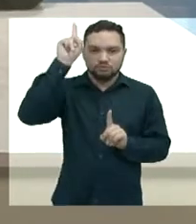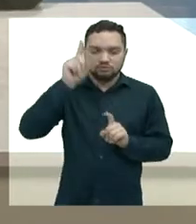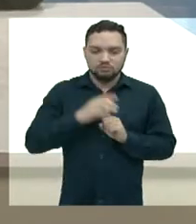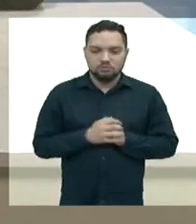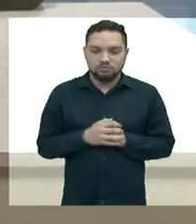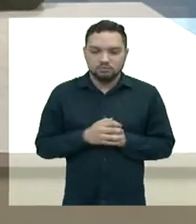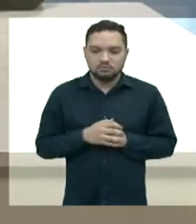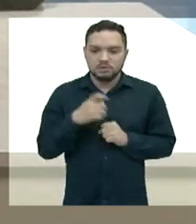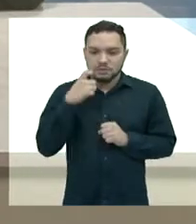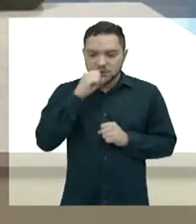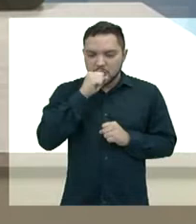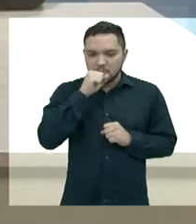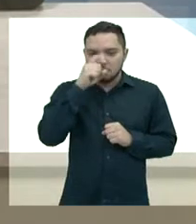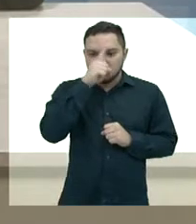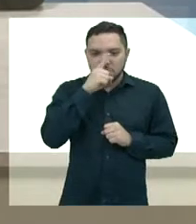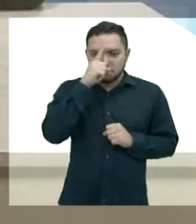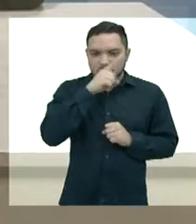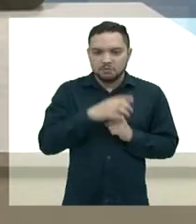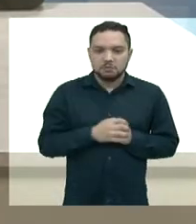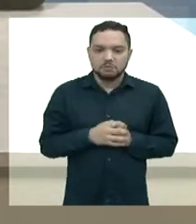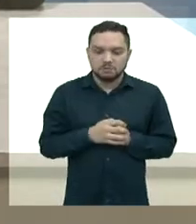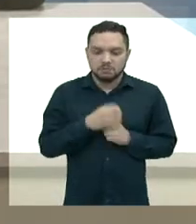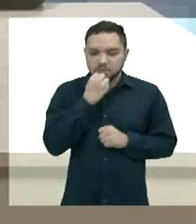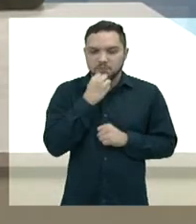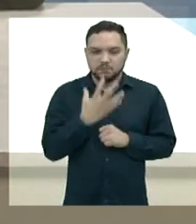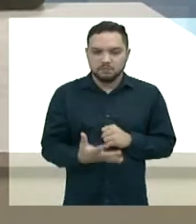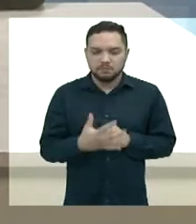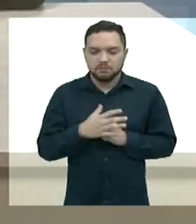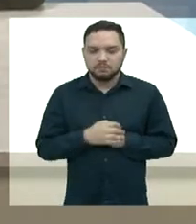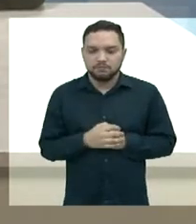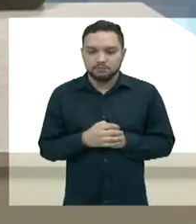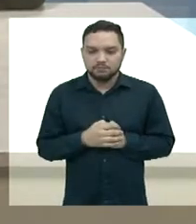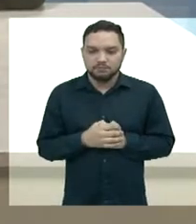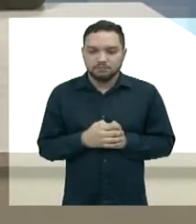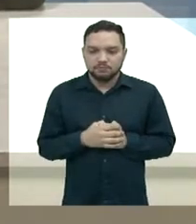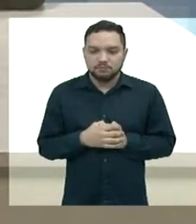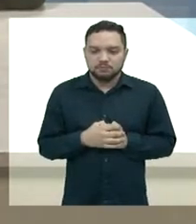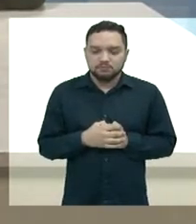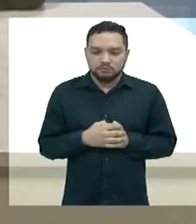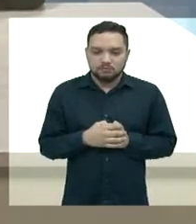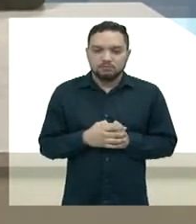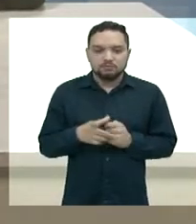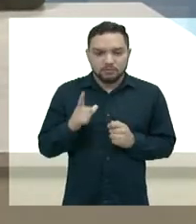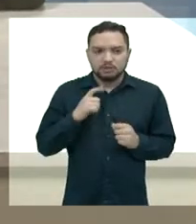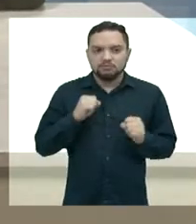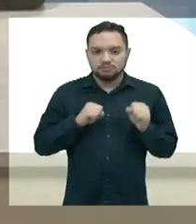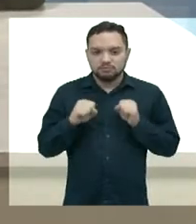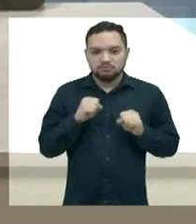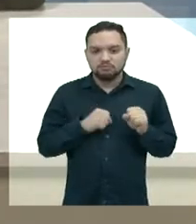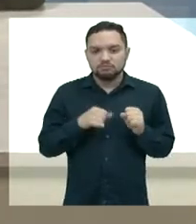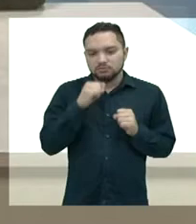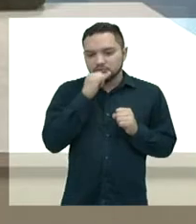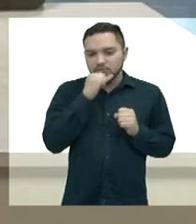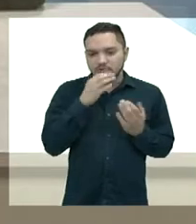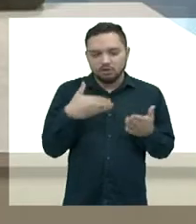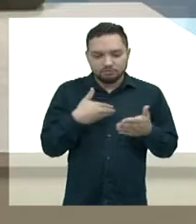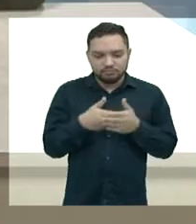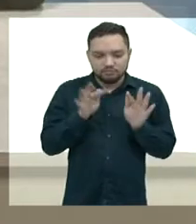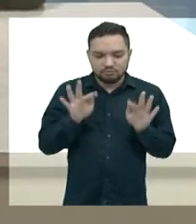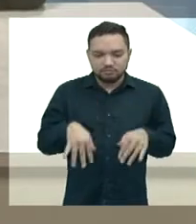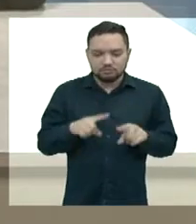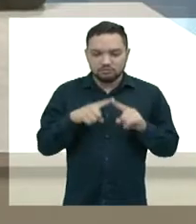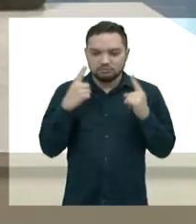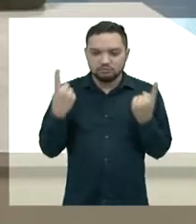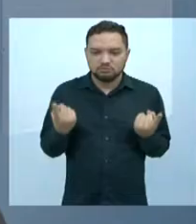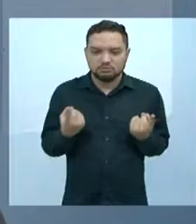Nesse final de semana, fecharam em alta. Existe sim essa perspectiva. Infelizmente, a gente não vai poder falar, mas eu